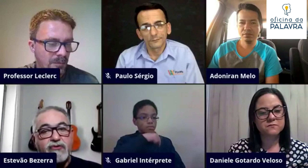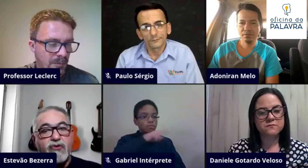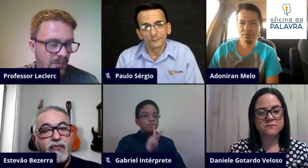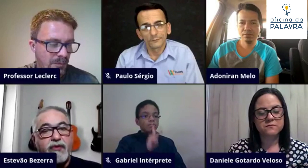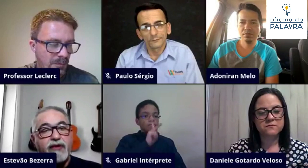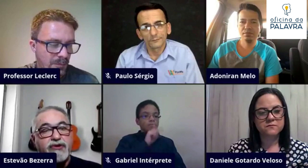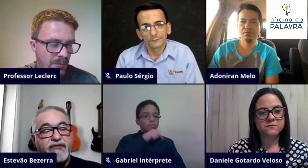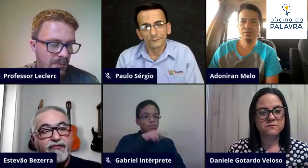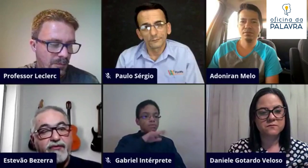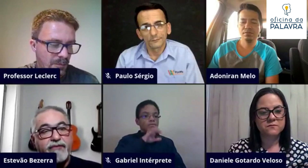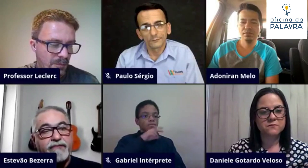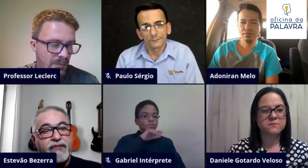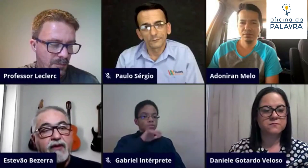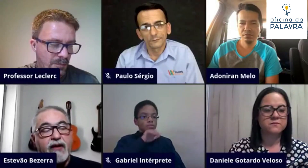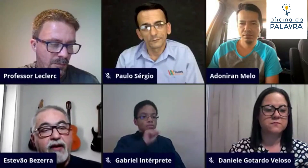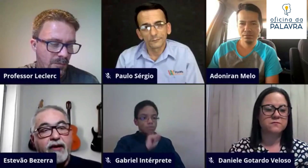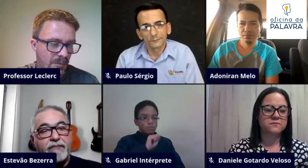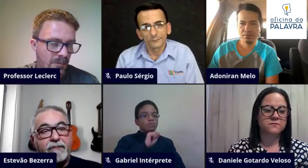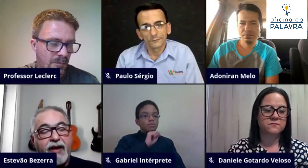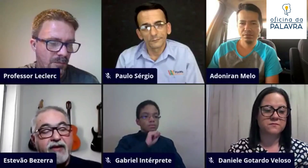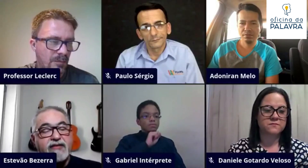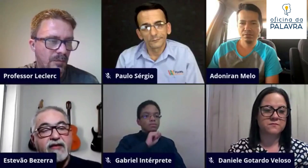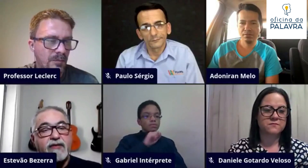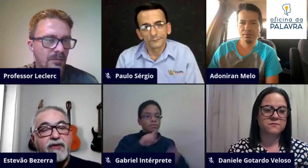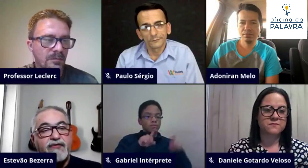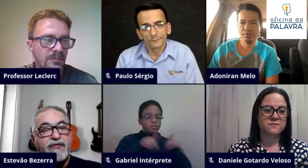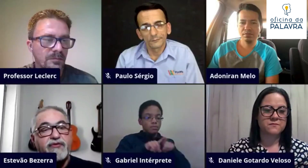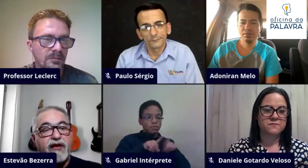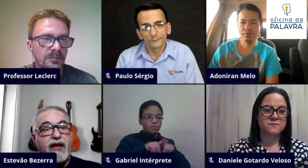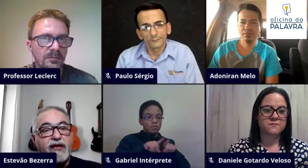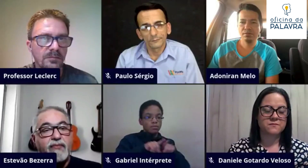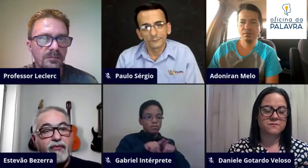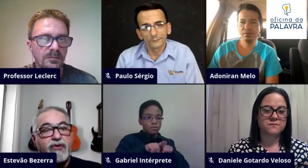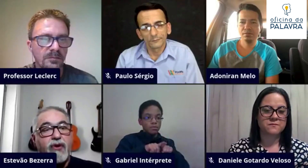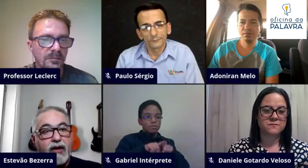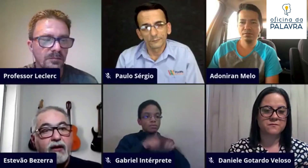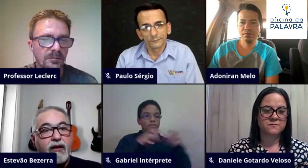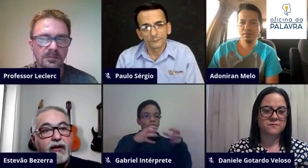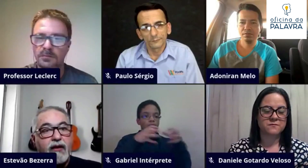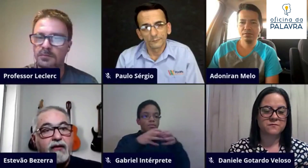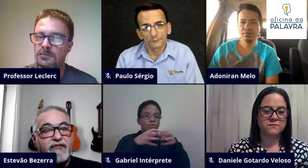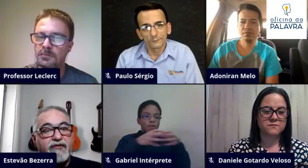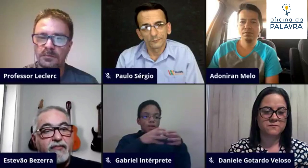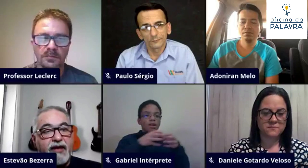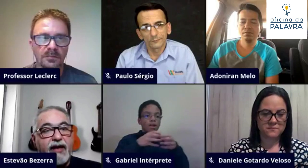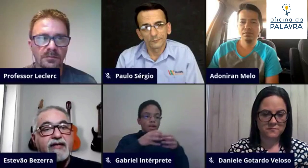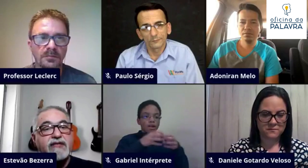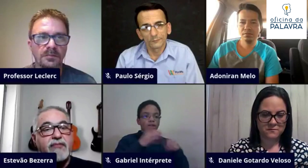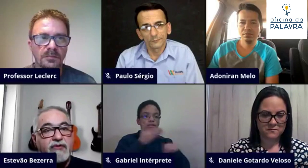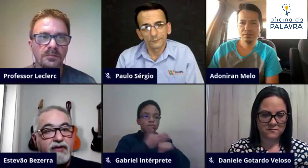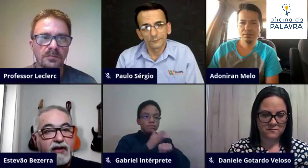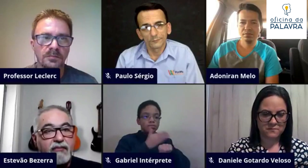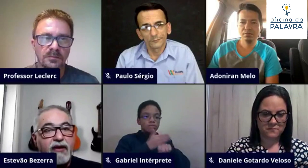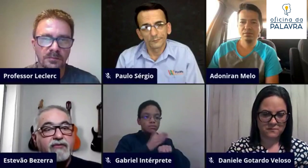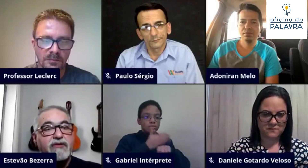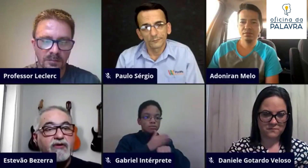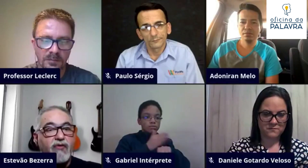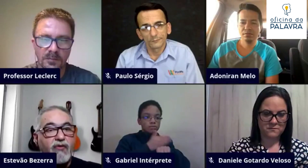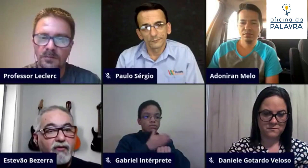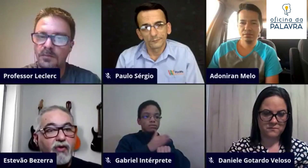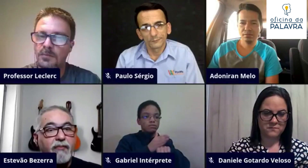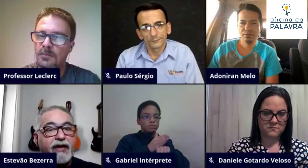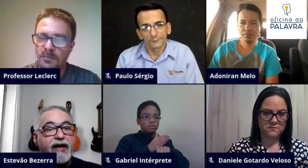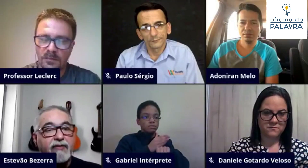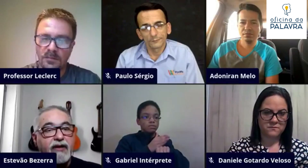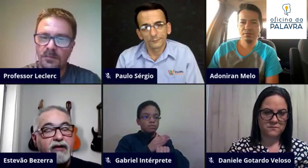Então, todos os componentes que foram para essa equipe, eles foram treinados por DOR. Foram para lá, receberam treinamentos,